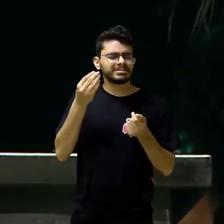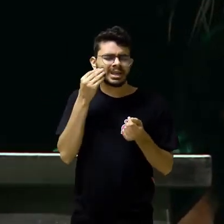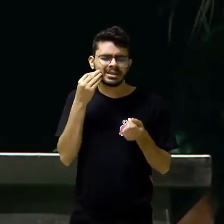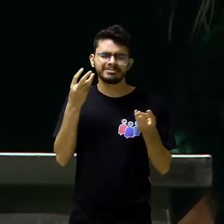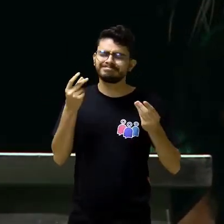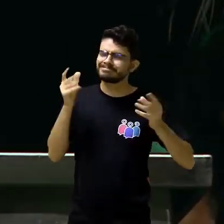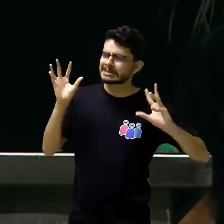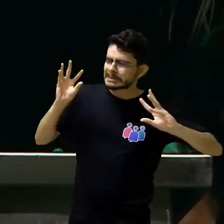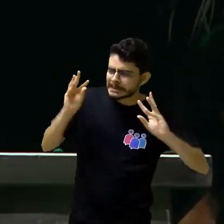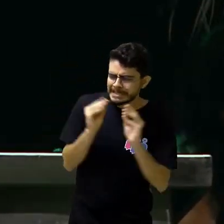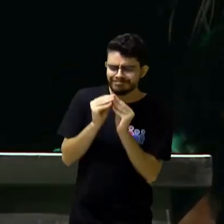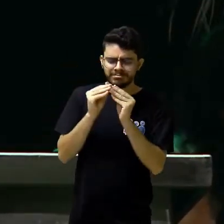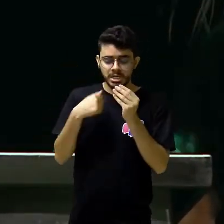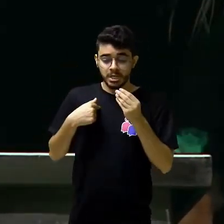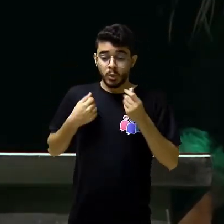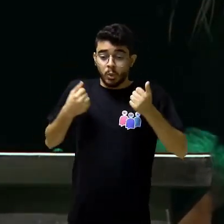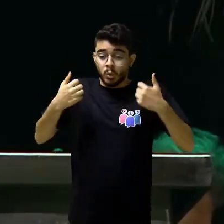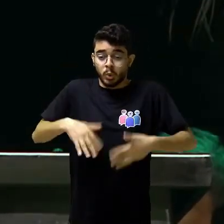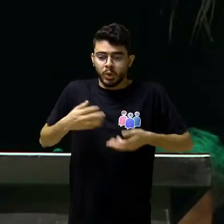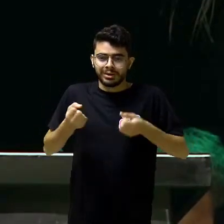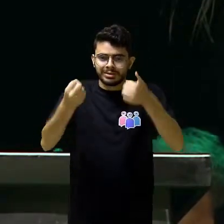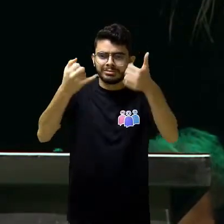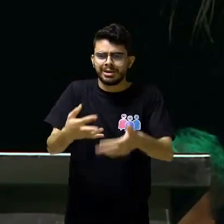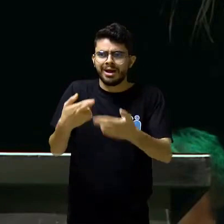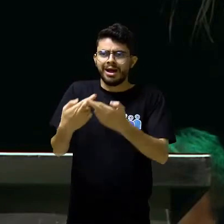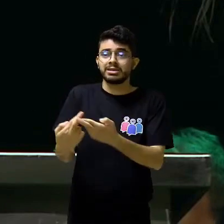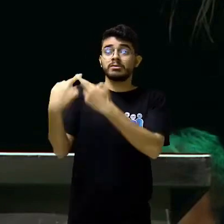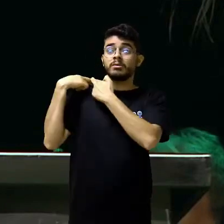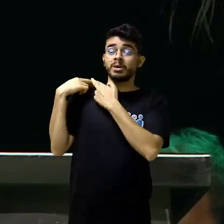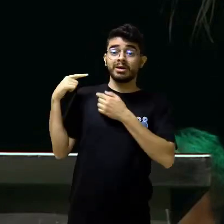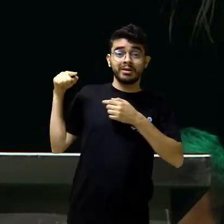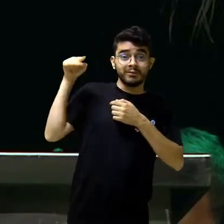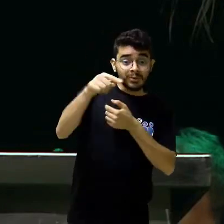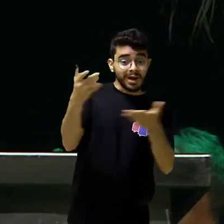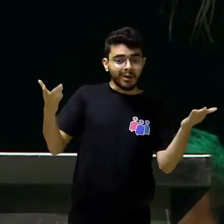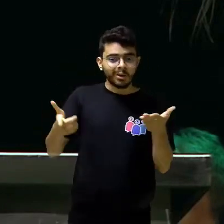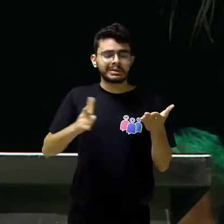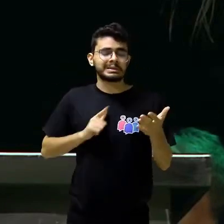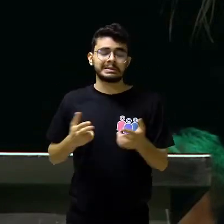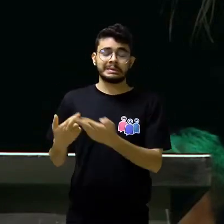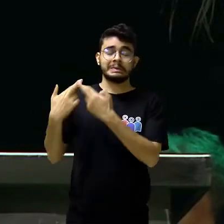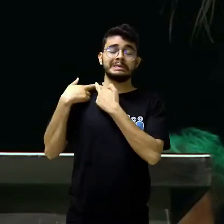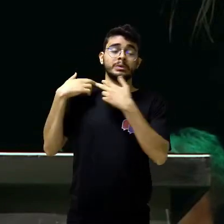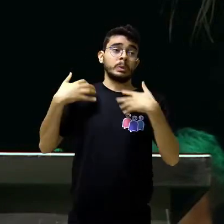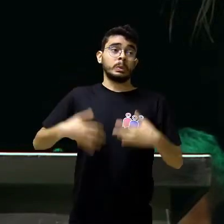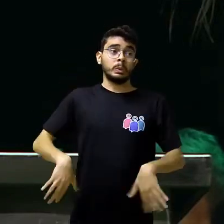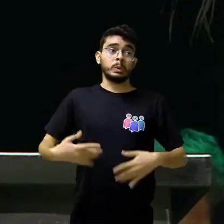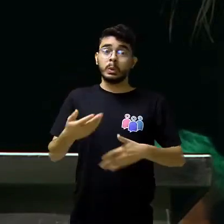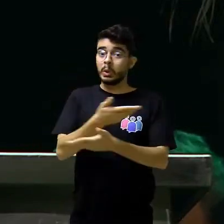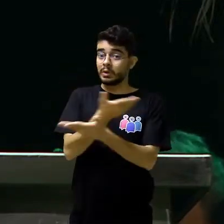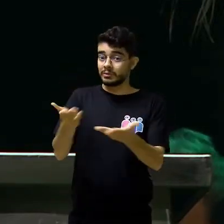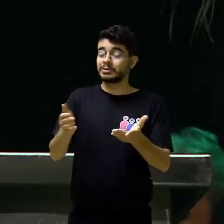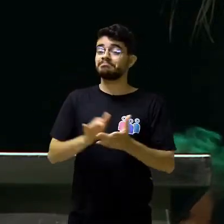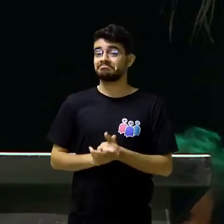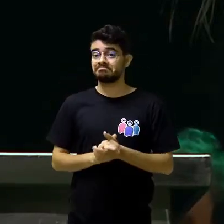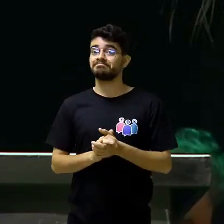a responsabilidade que vocês aqui agora assumem.